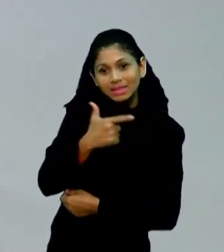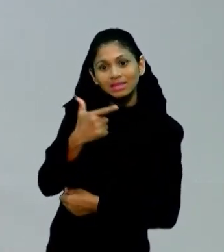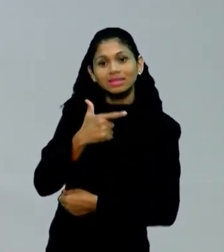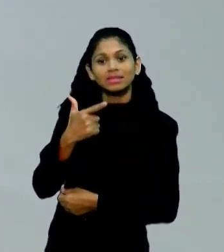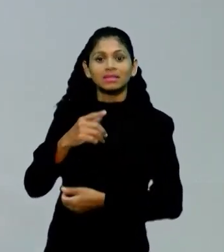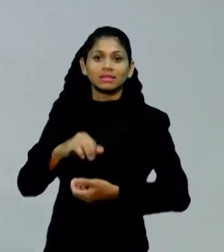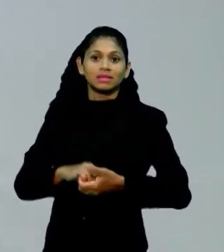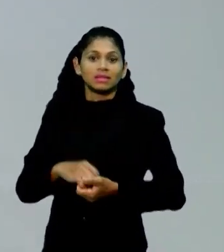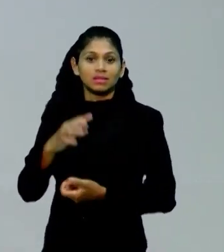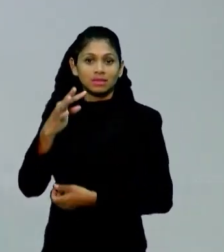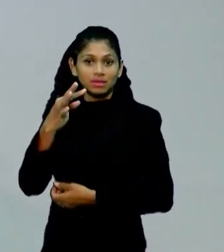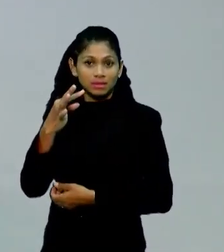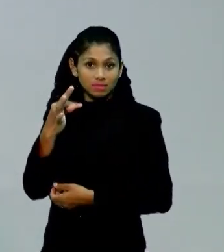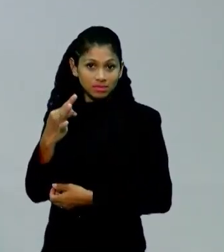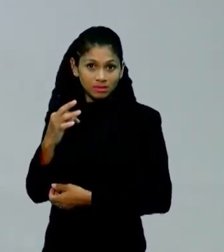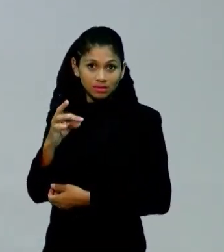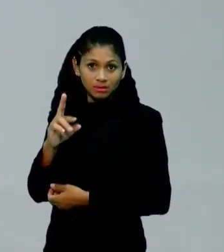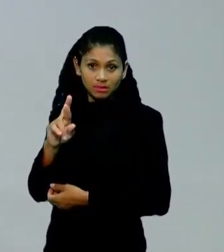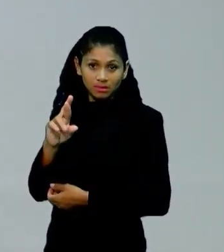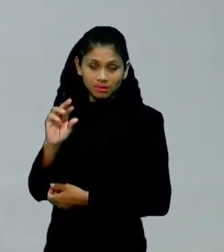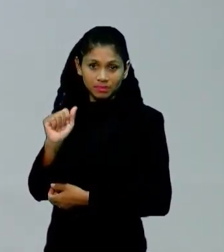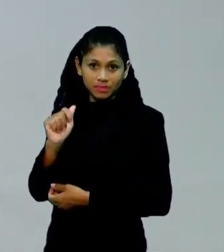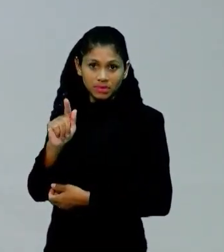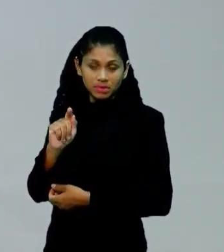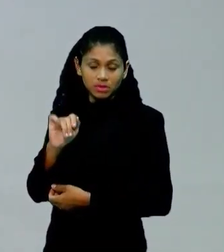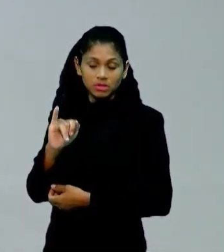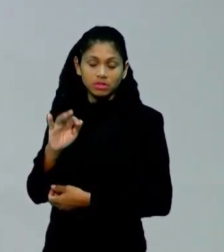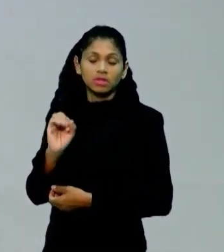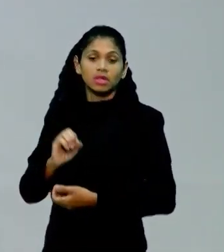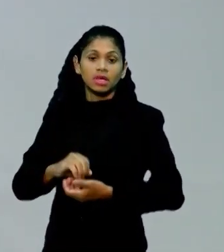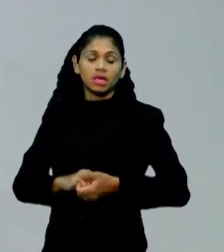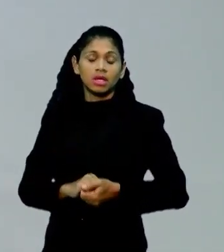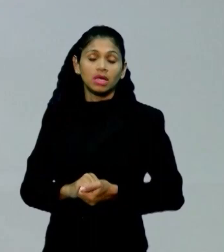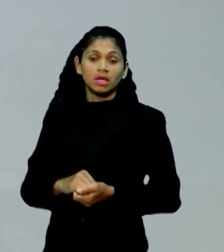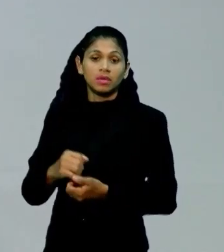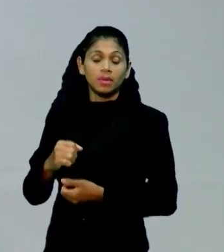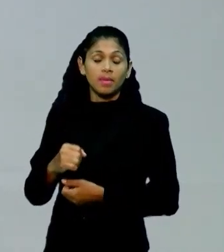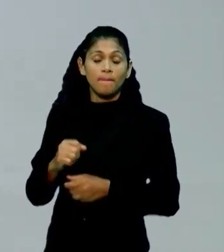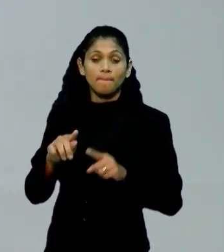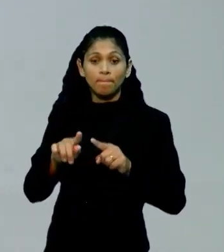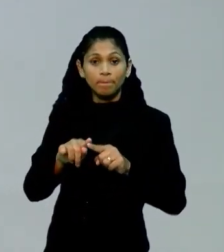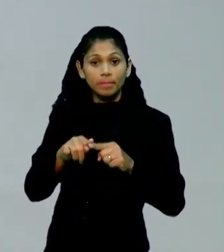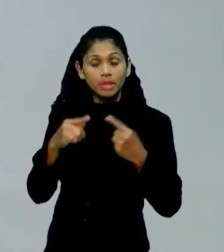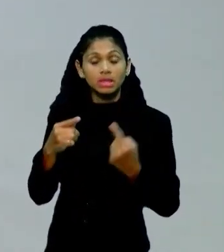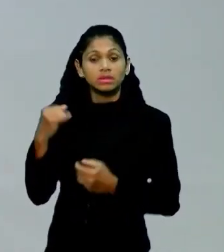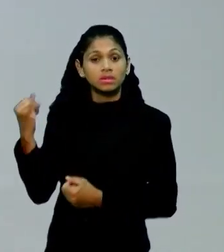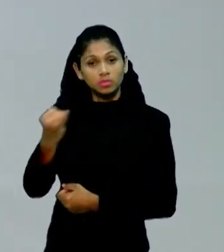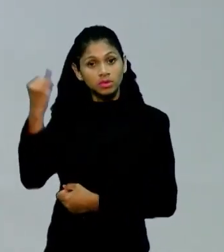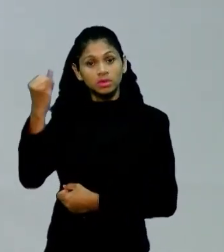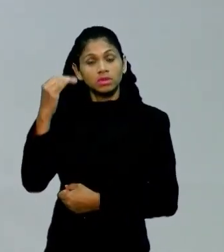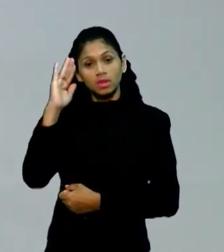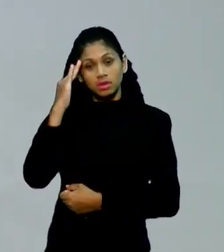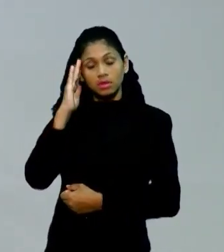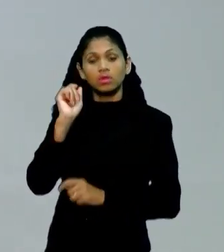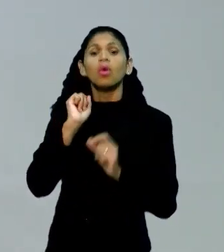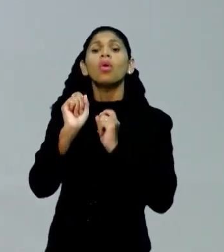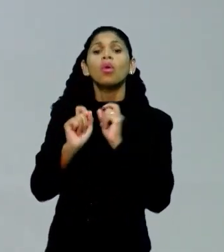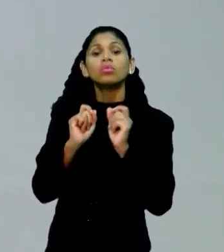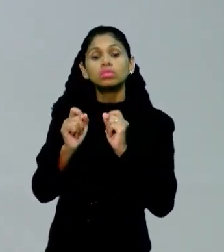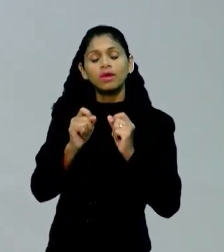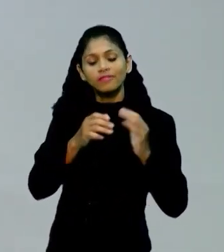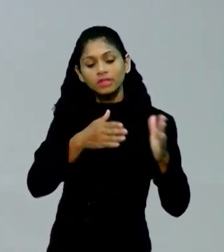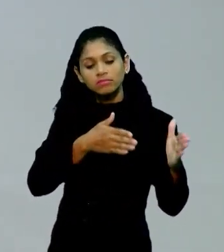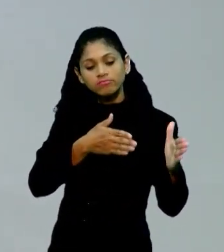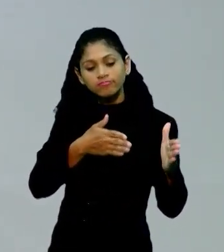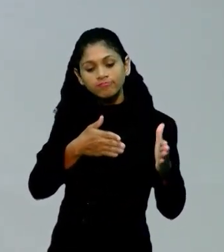tragédia é importante mas o que é mais importante vocês entenderem que o Enem ele vai acompanhar a atualidade vai